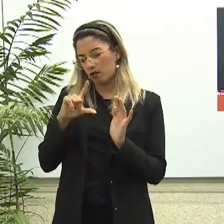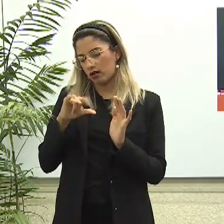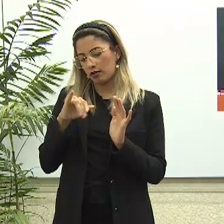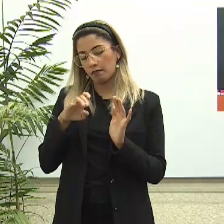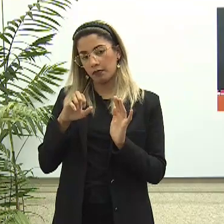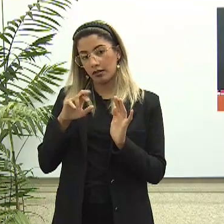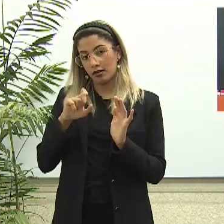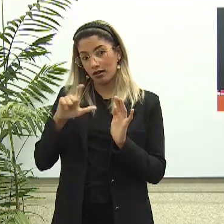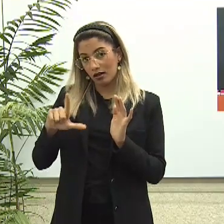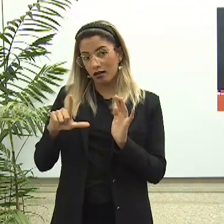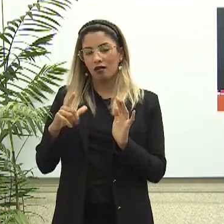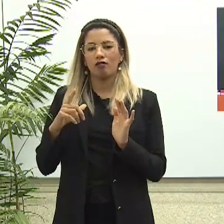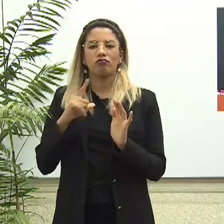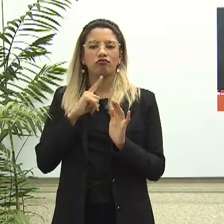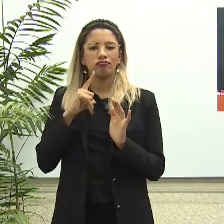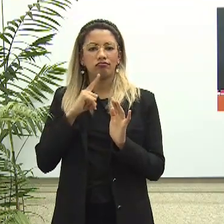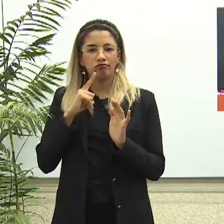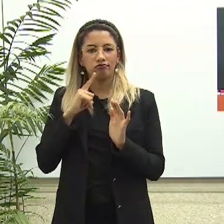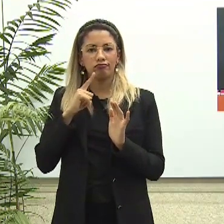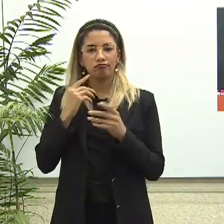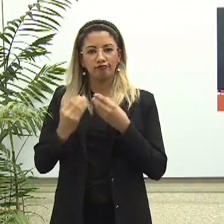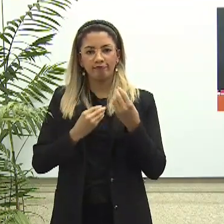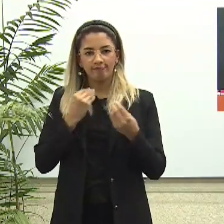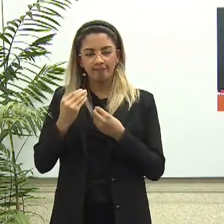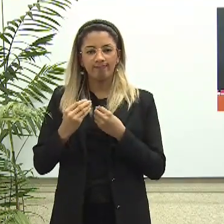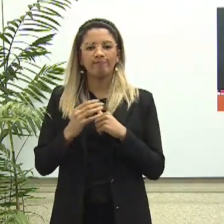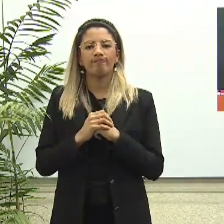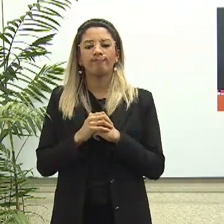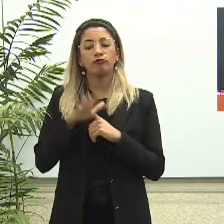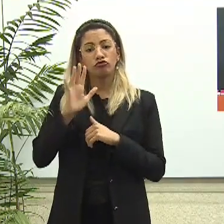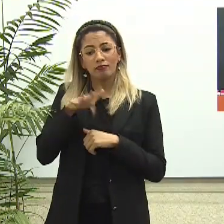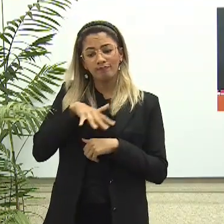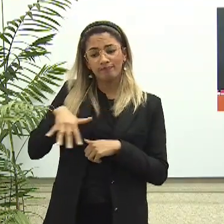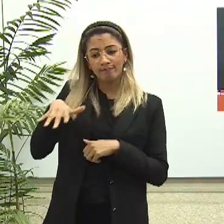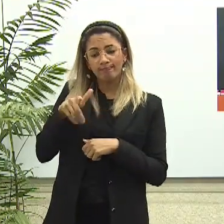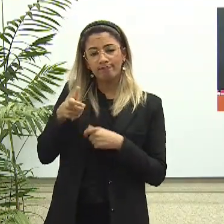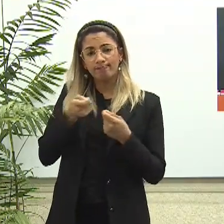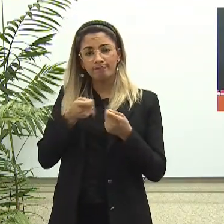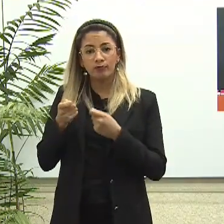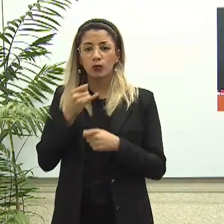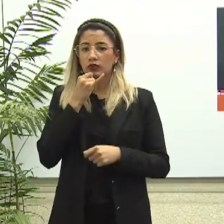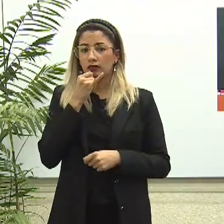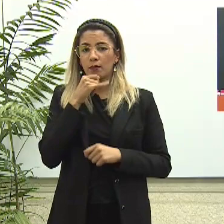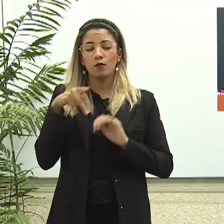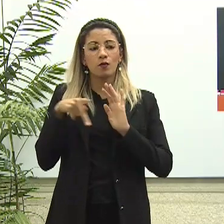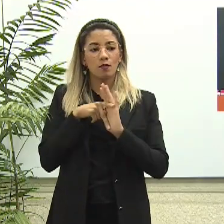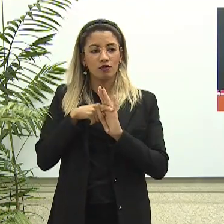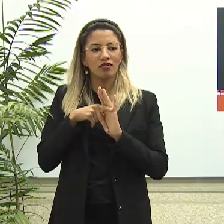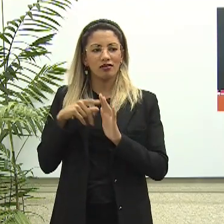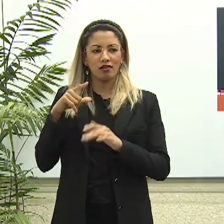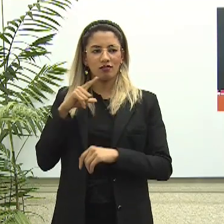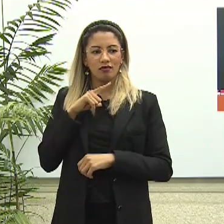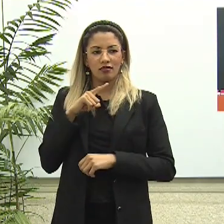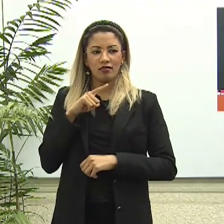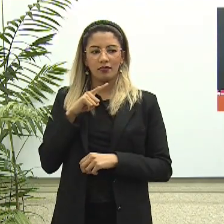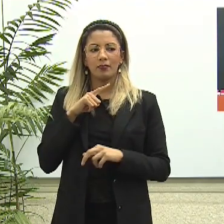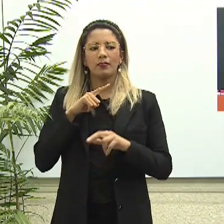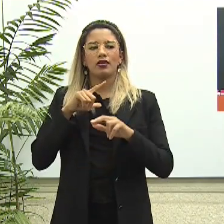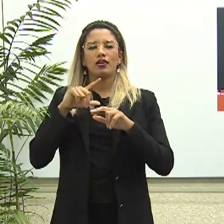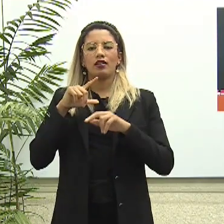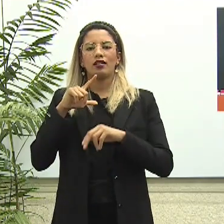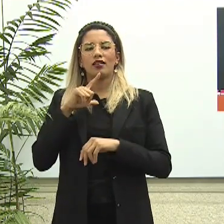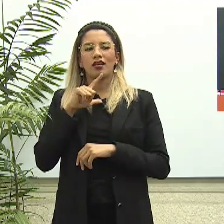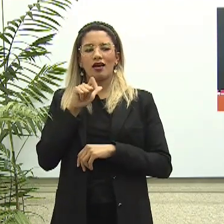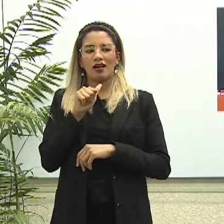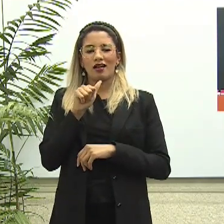toucher toda a precarização preparou o terreno para pro airbnb por exemplo né quer dizer